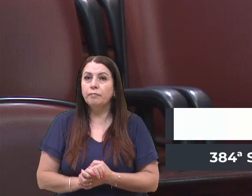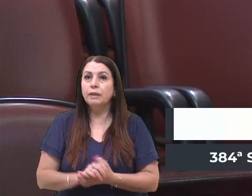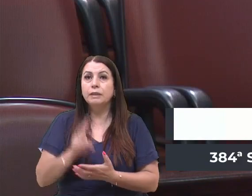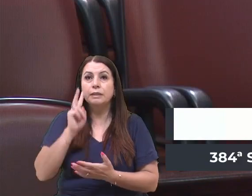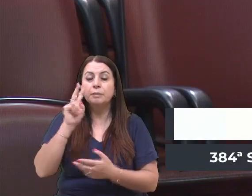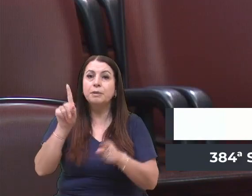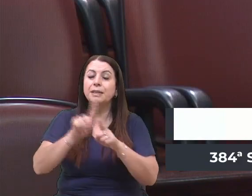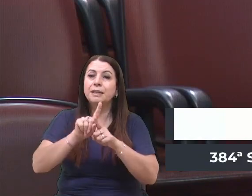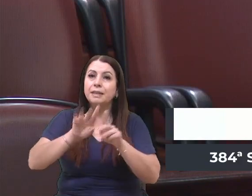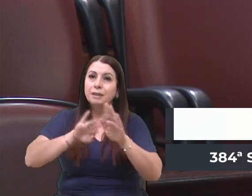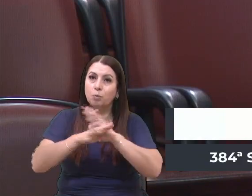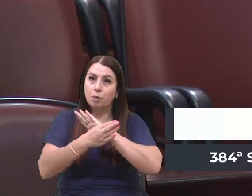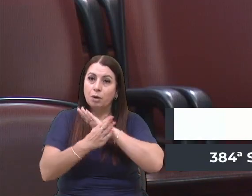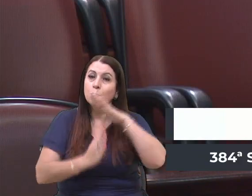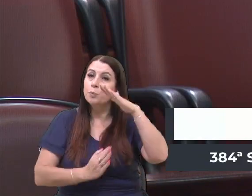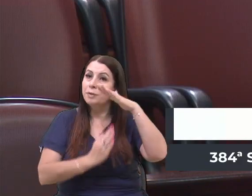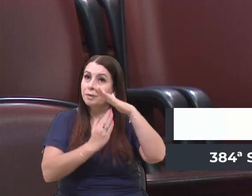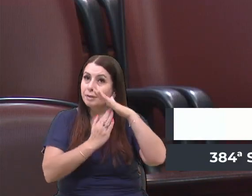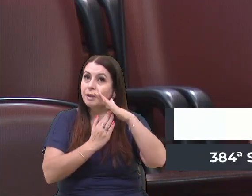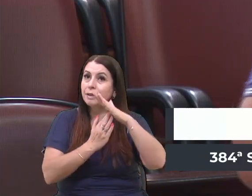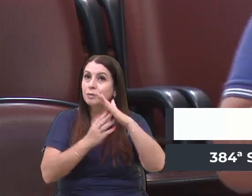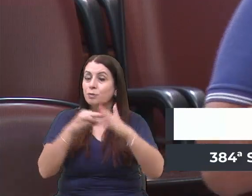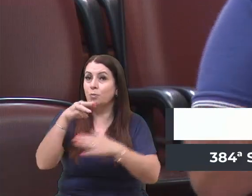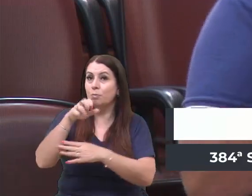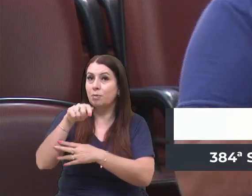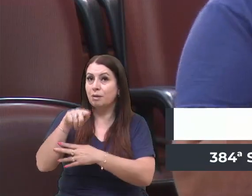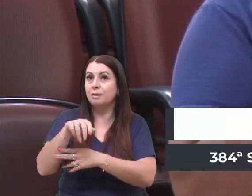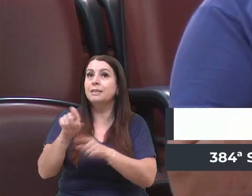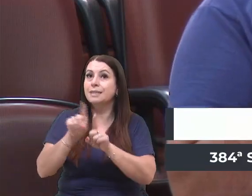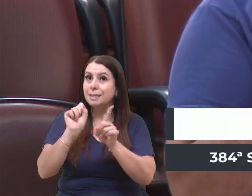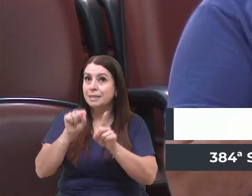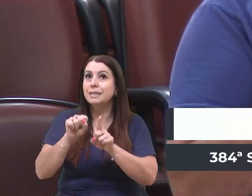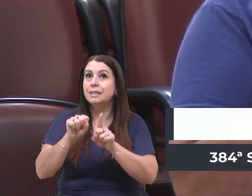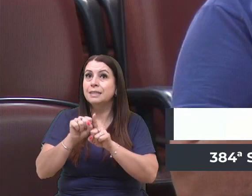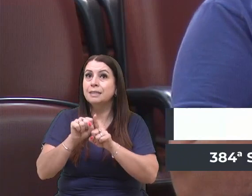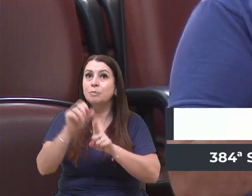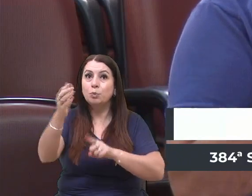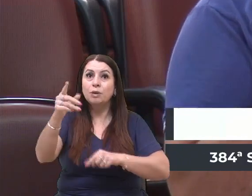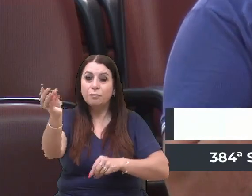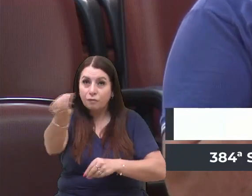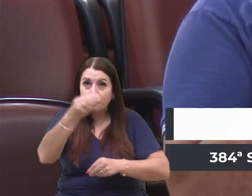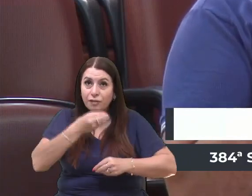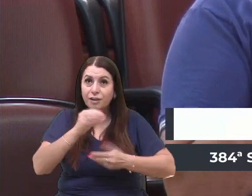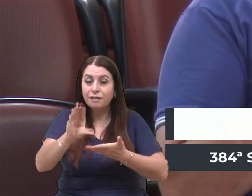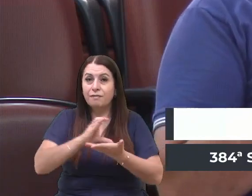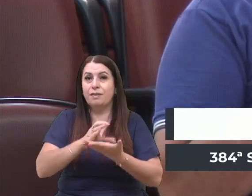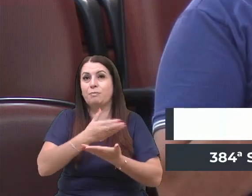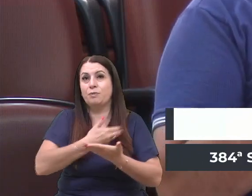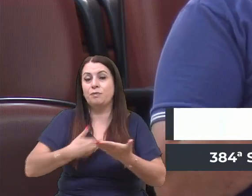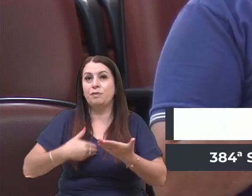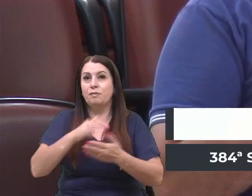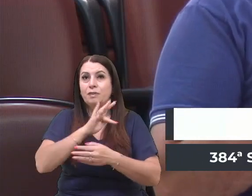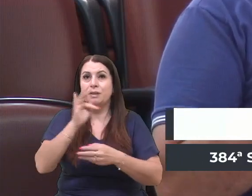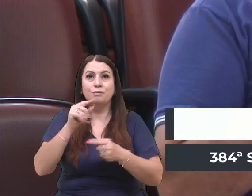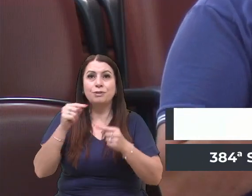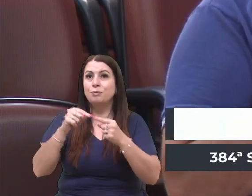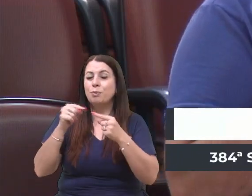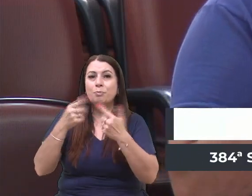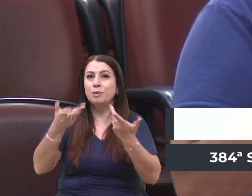teto MAC, tem que readequar o teto MAC. Mas o que vem hoje do governo federal é desproporcional o que vem para Caxias, para a